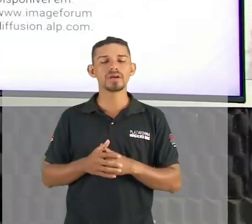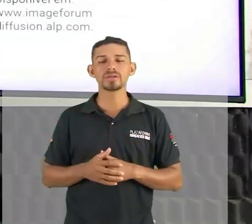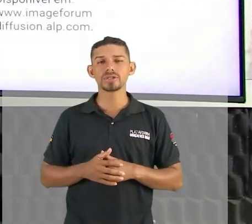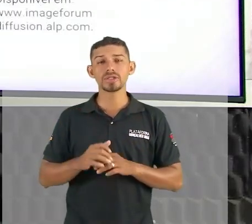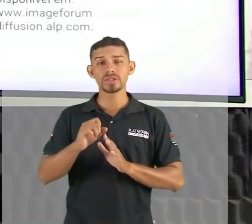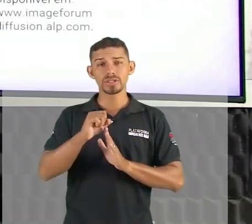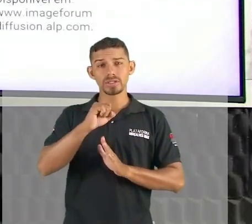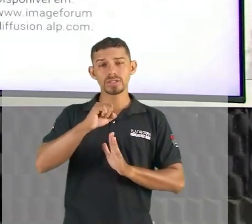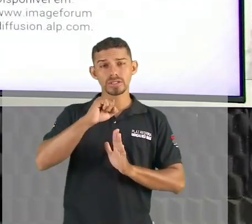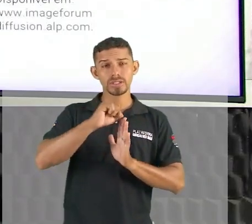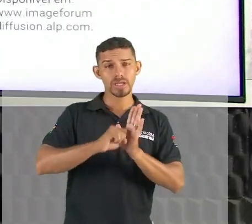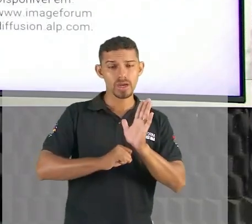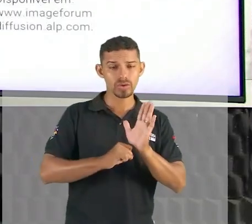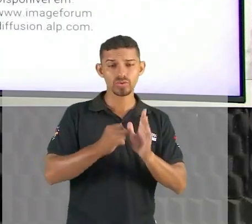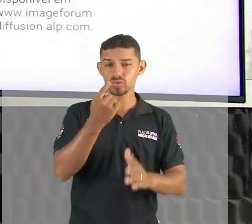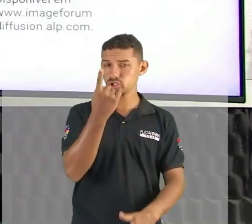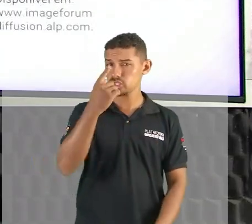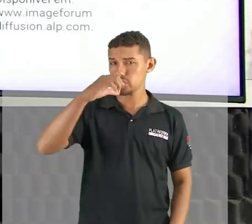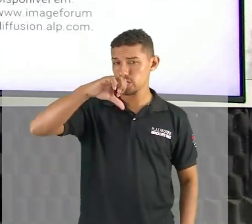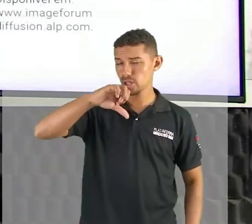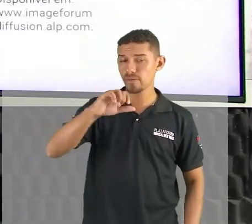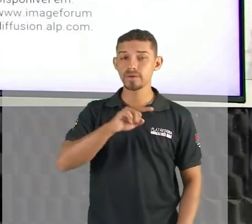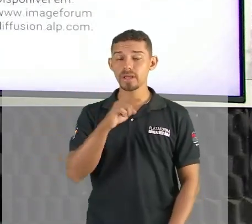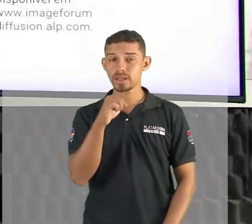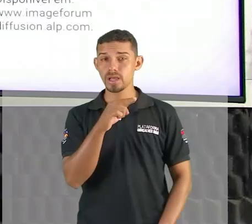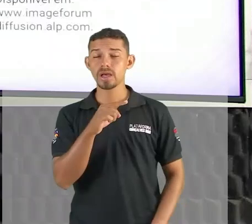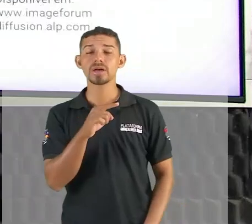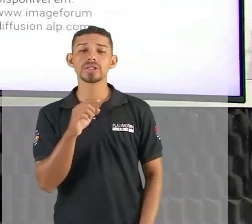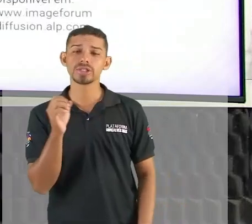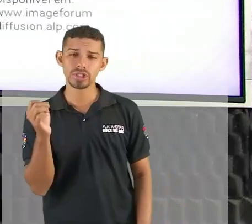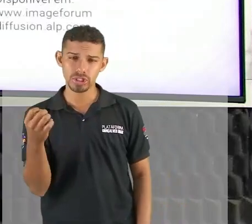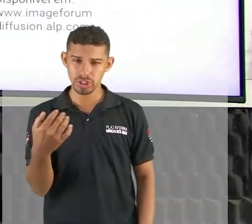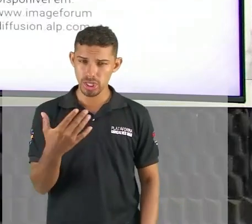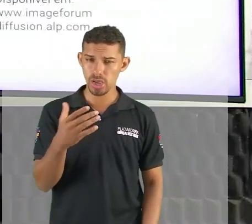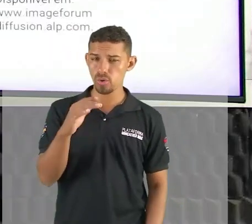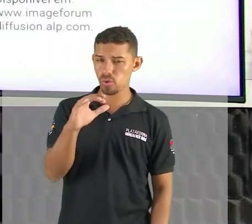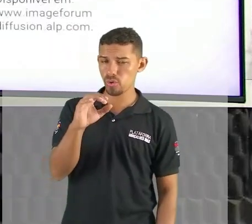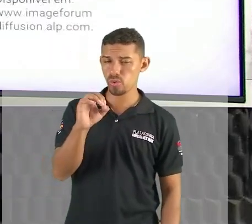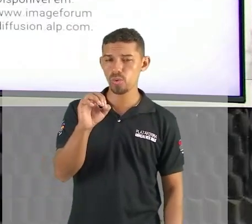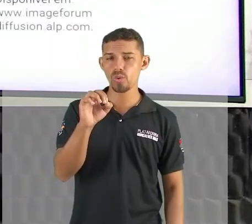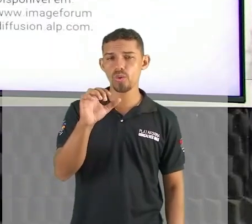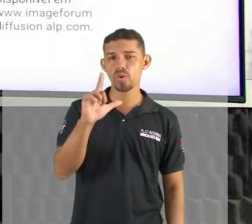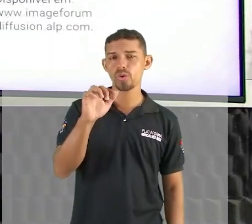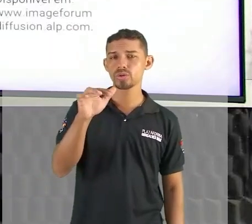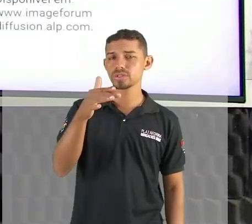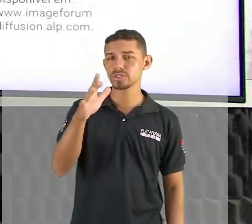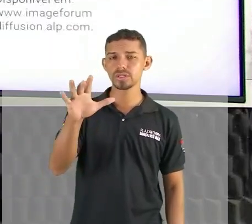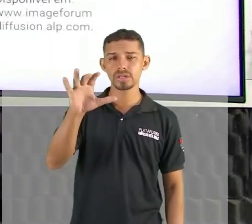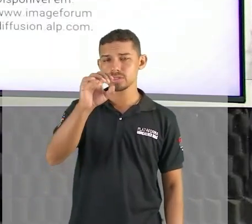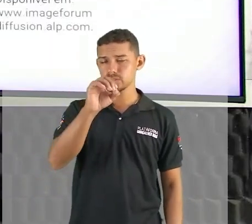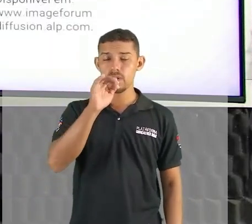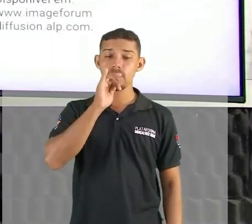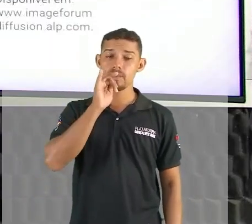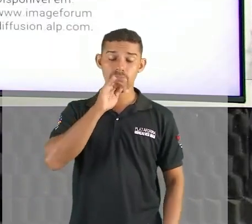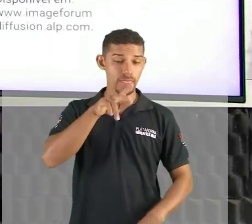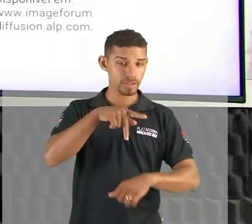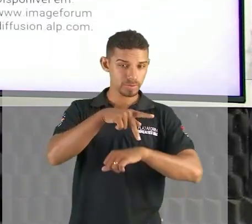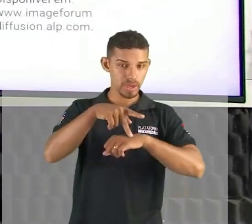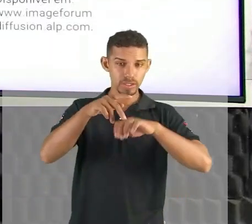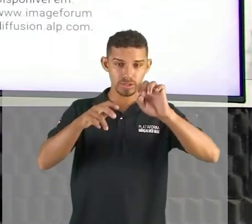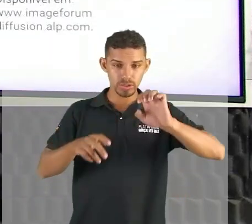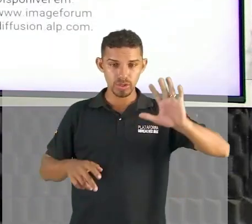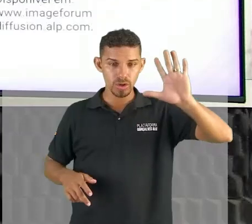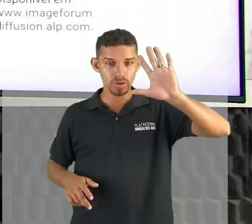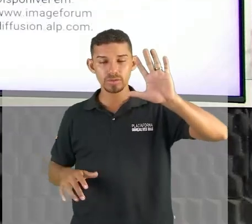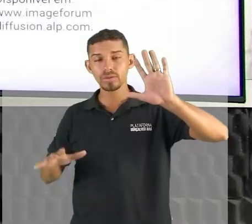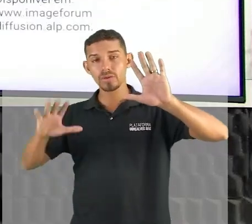século XIX, no período de neocolonização, como alguns querem chamar, mas de colonização, né, dos países europeus